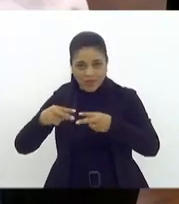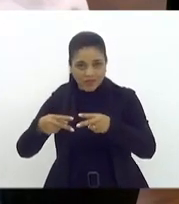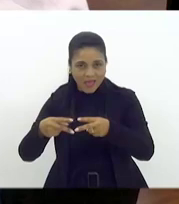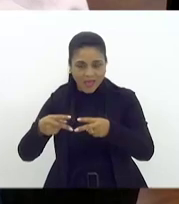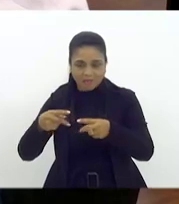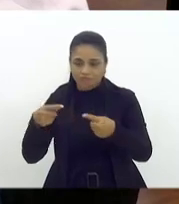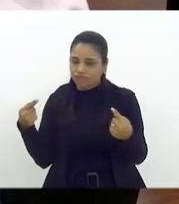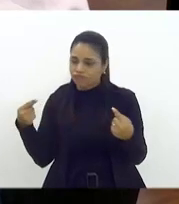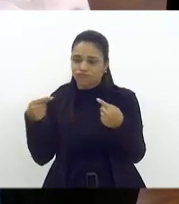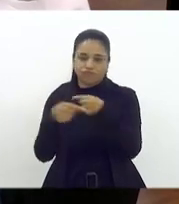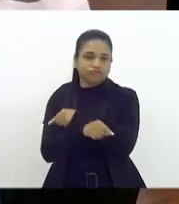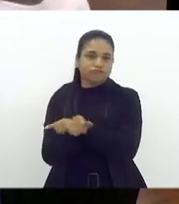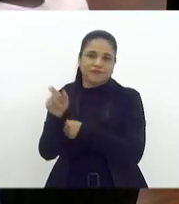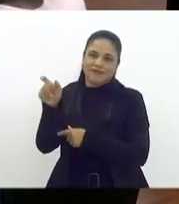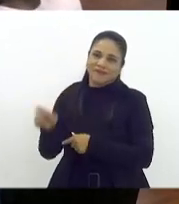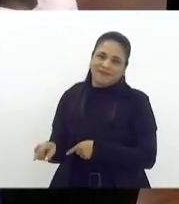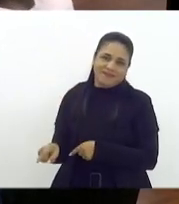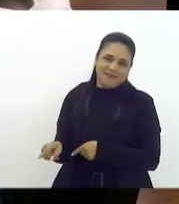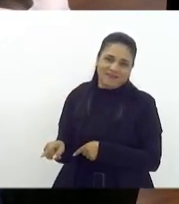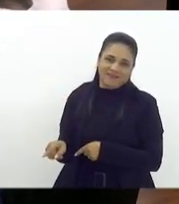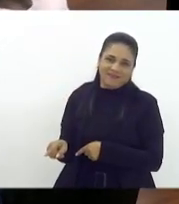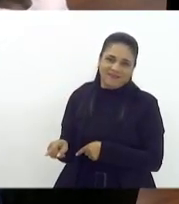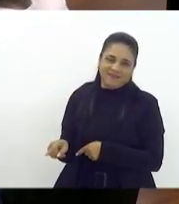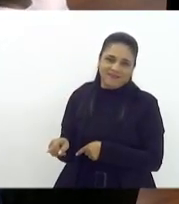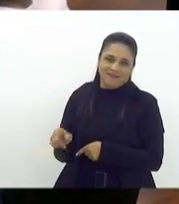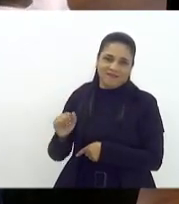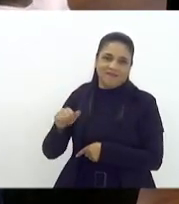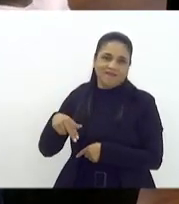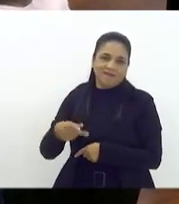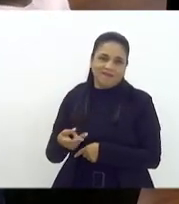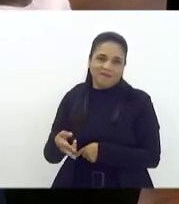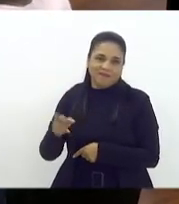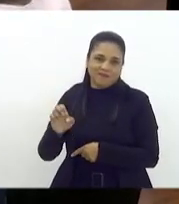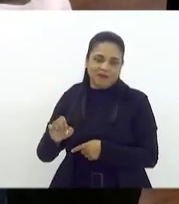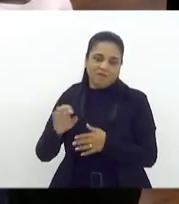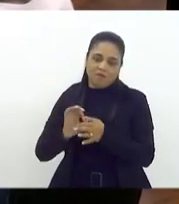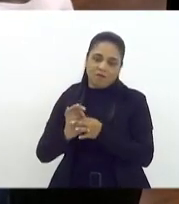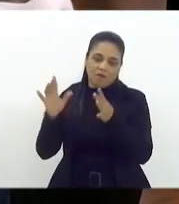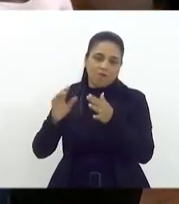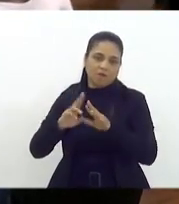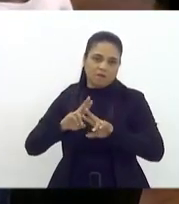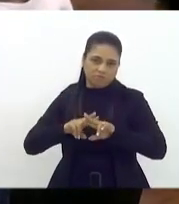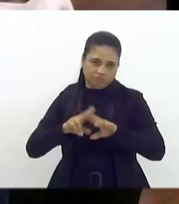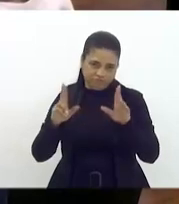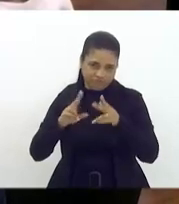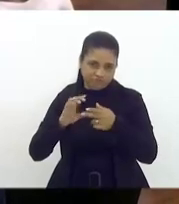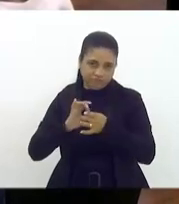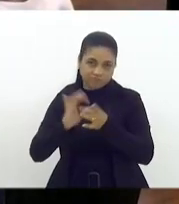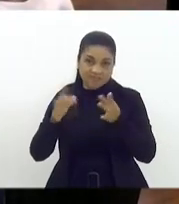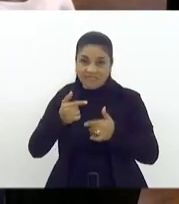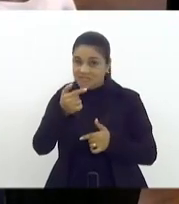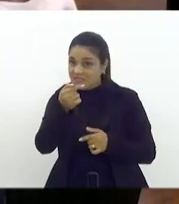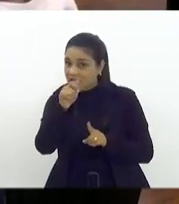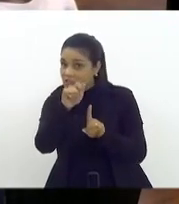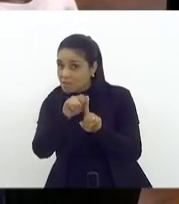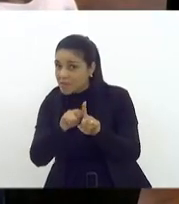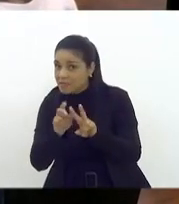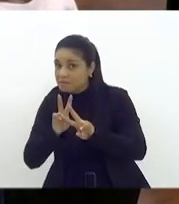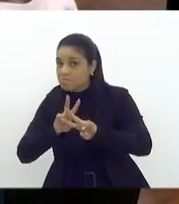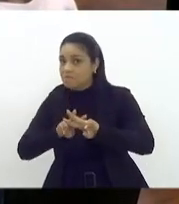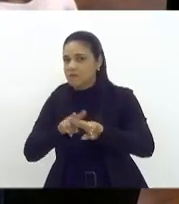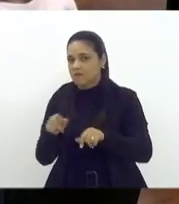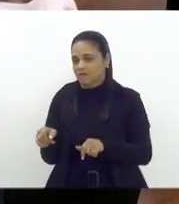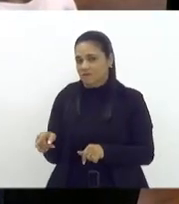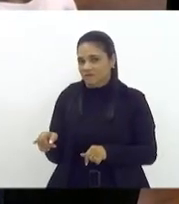estuprador não batia com o do André e ele foi absorvido depois de 7 meses na prisão eu vou voltar esse